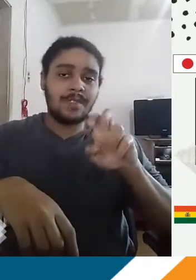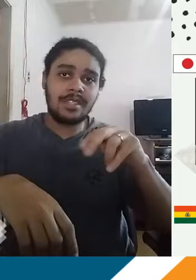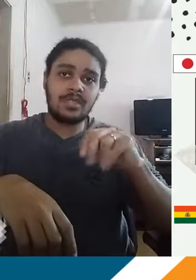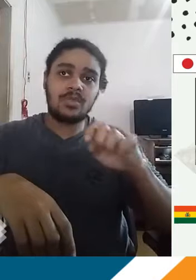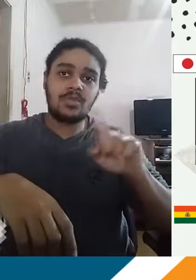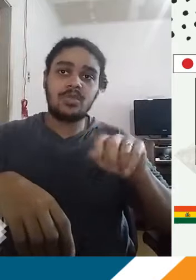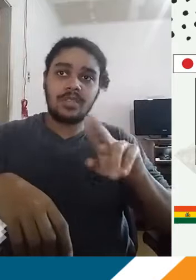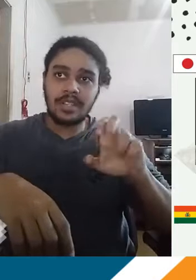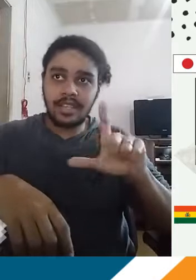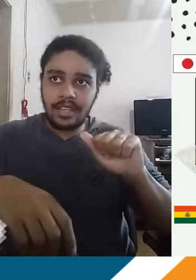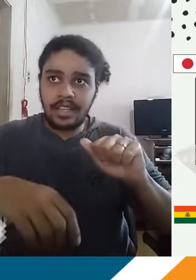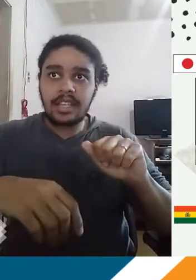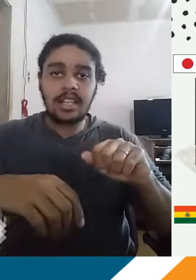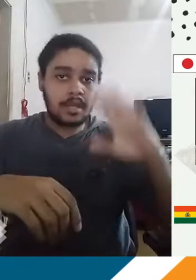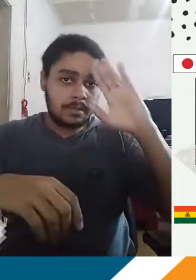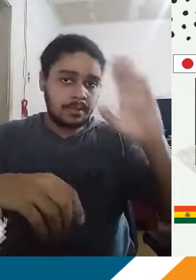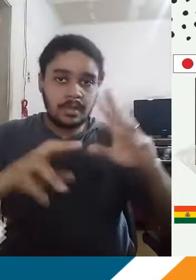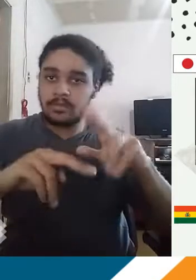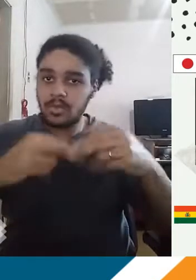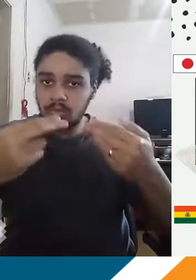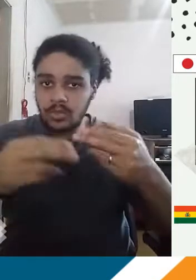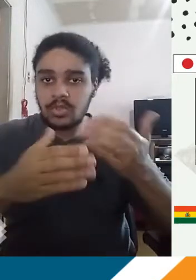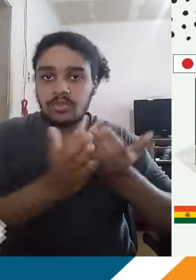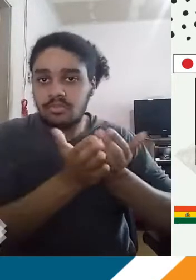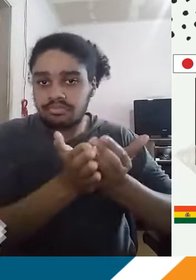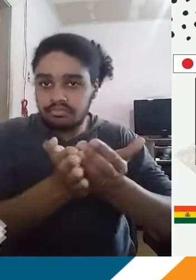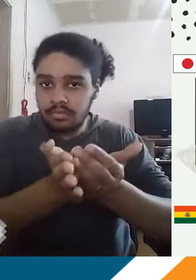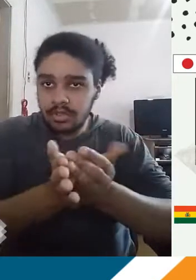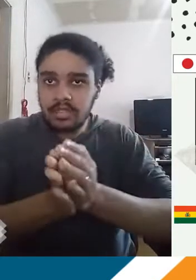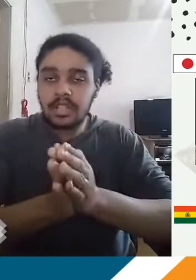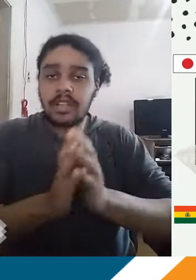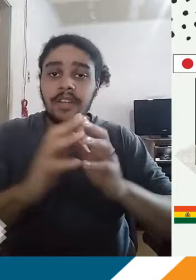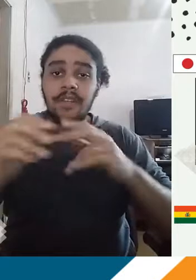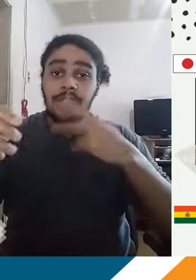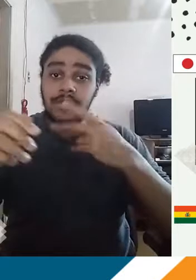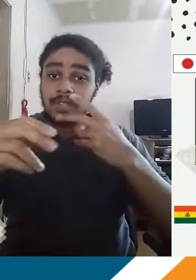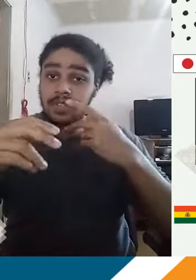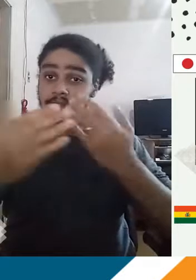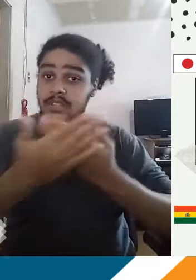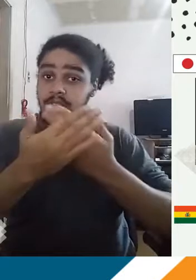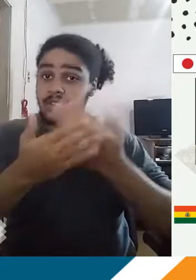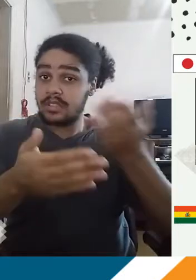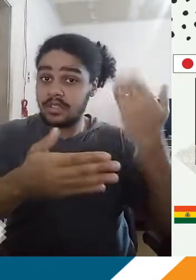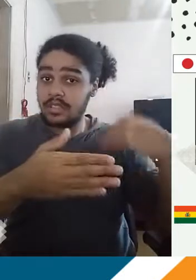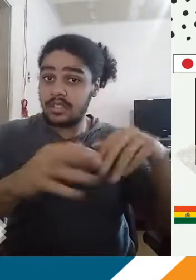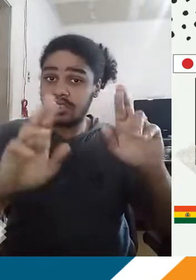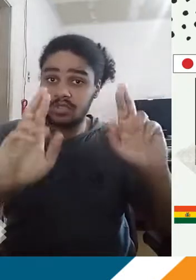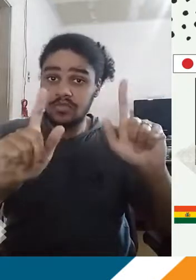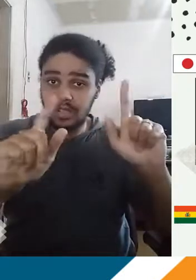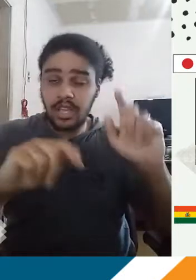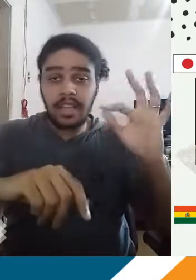ser descritos como os principais motivos desses fluxos migratórios. E só para ratificar, que foi falado na aula anterior, a diferença